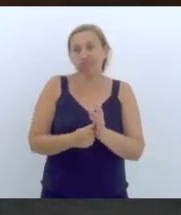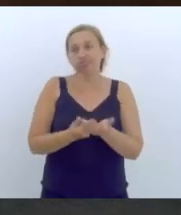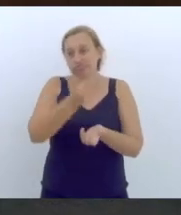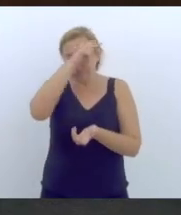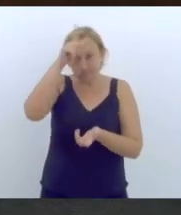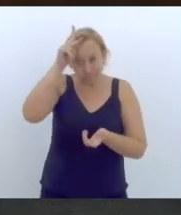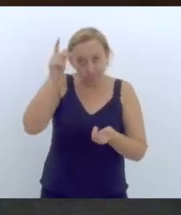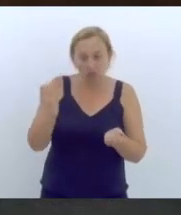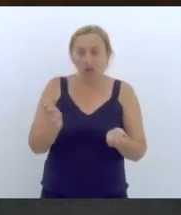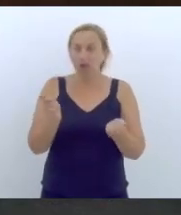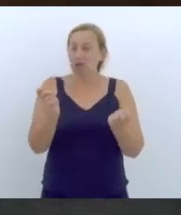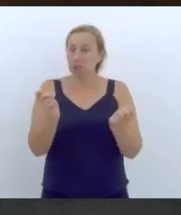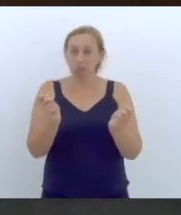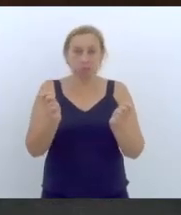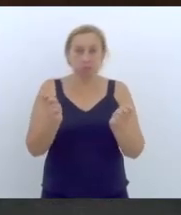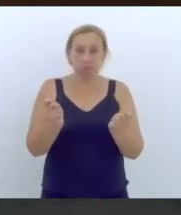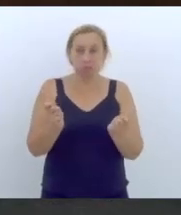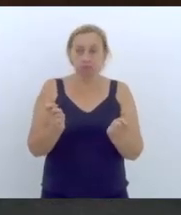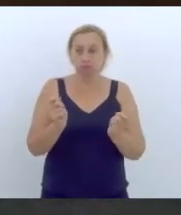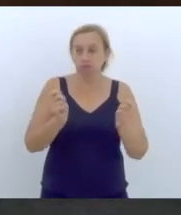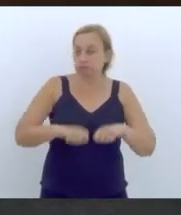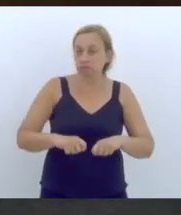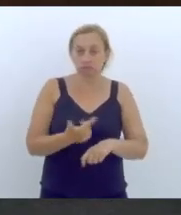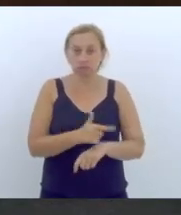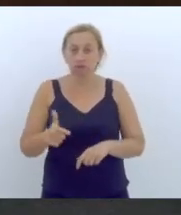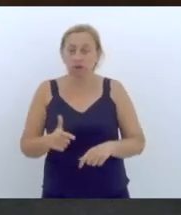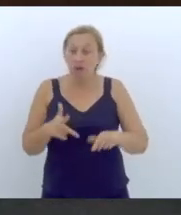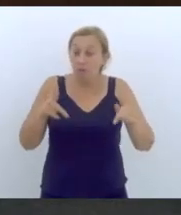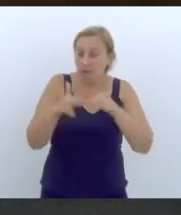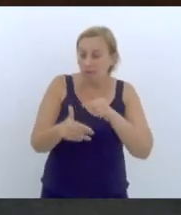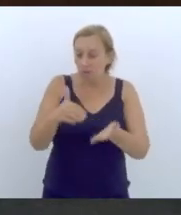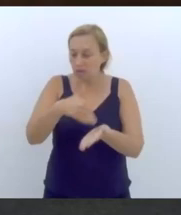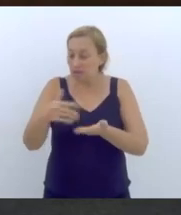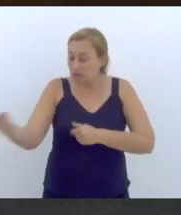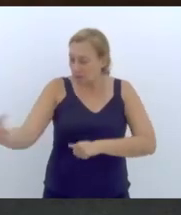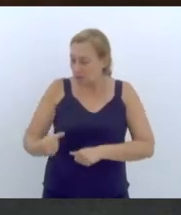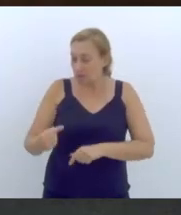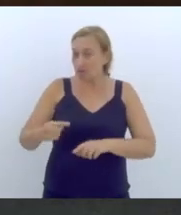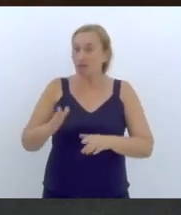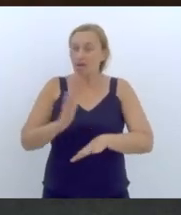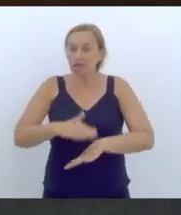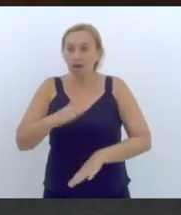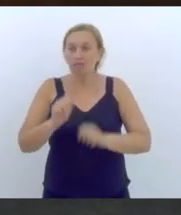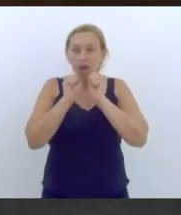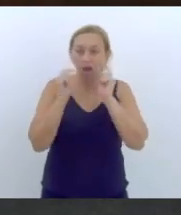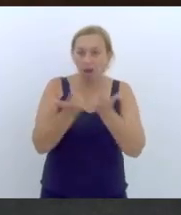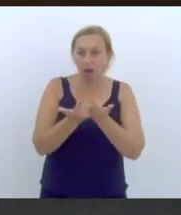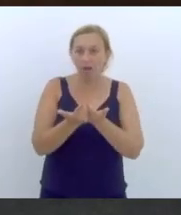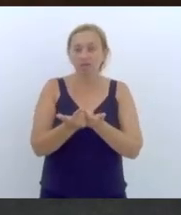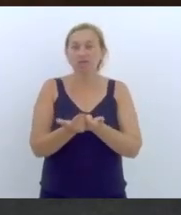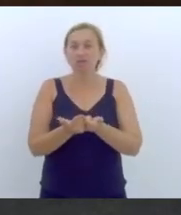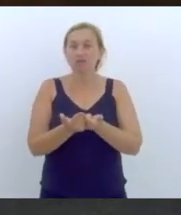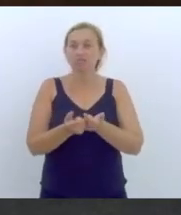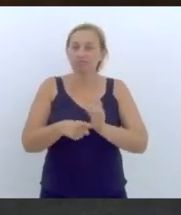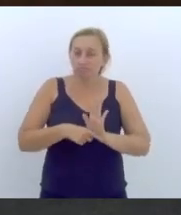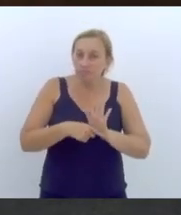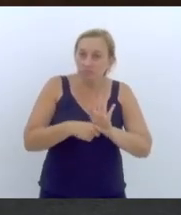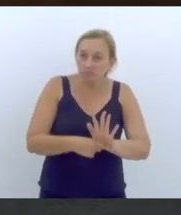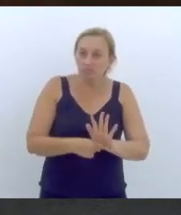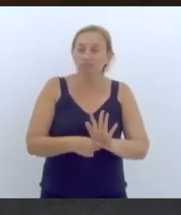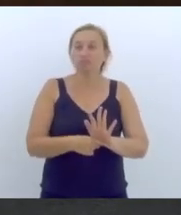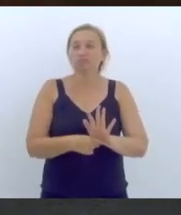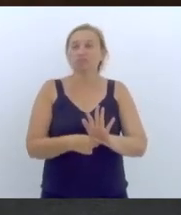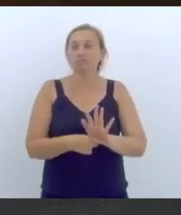incompetente, que impediu o seu secretariado de vir até aqui. E mais, a Assembleia Legislativa, o contribuinte do Estado do Rio de